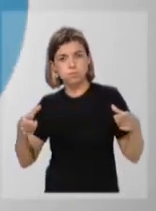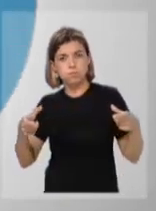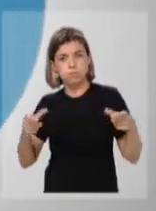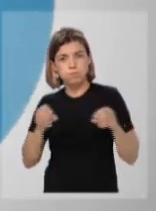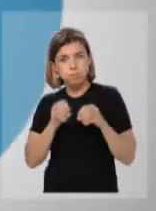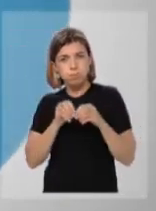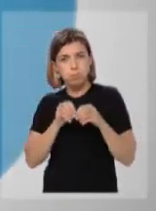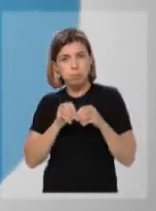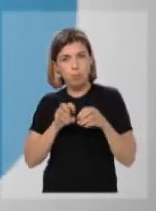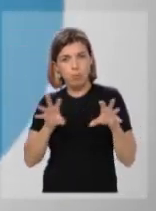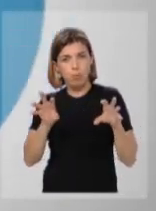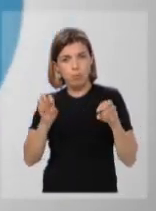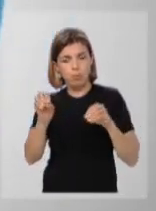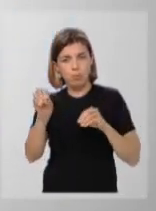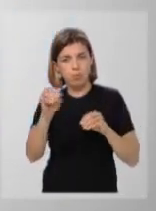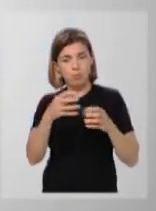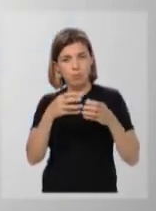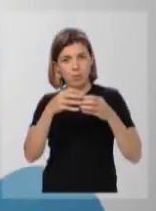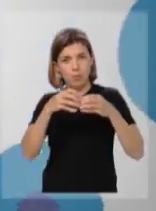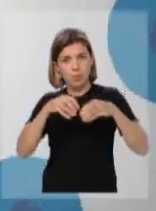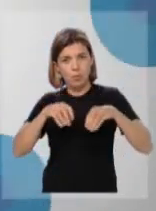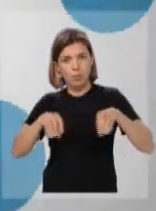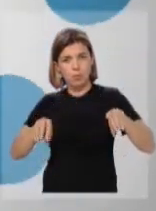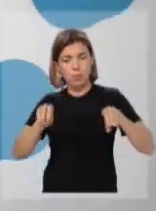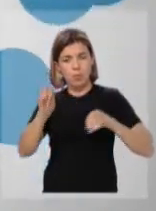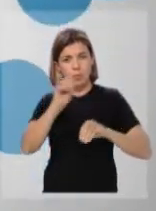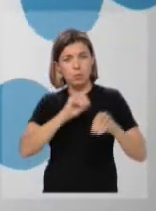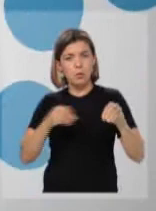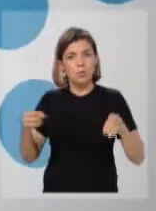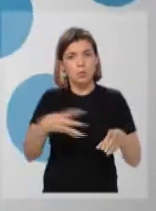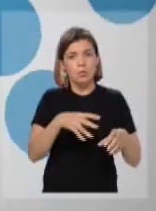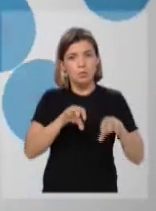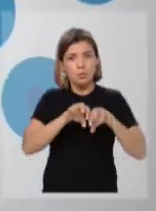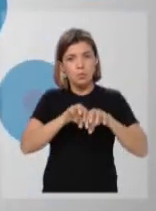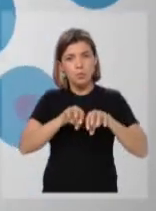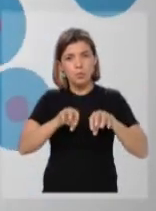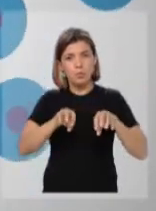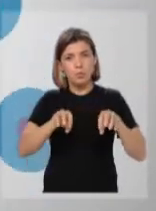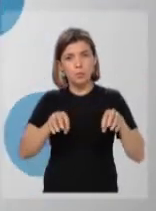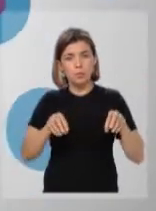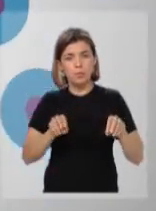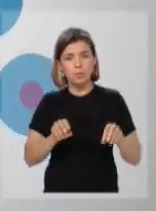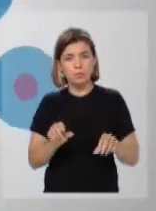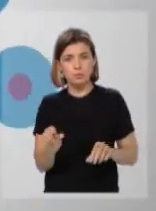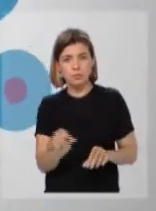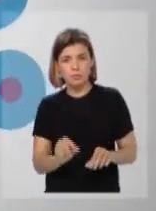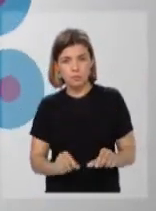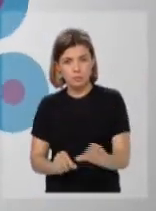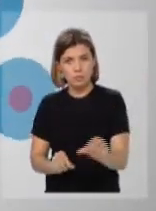tamanho adequado, quando finalmente a célula se divide ao meio, originando dois novos paramésteos.